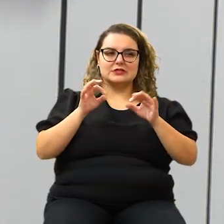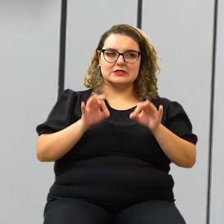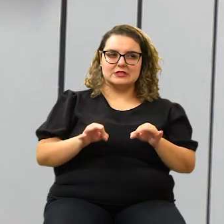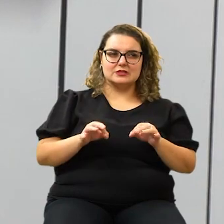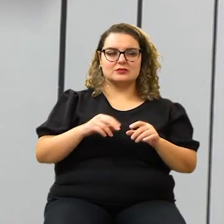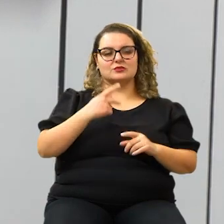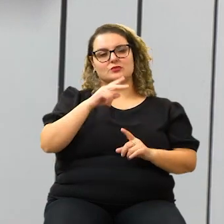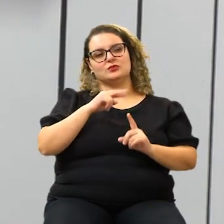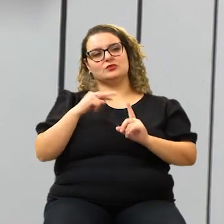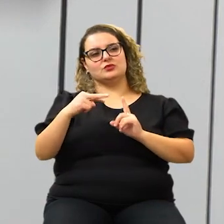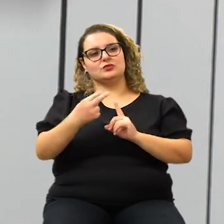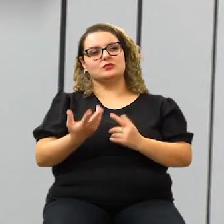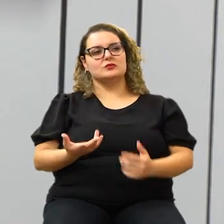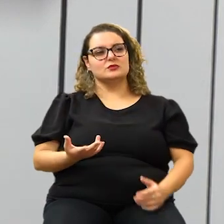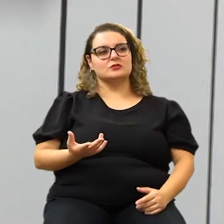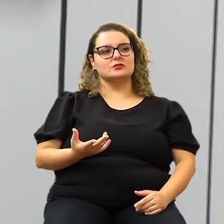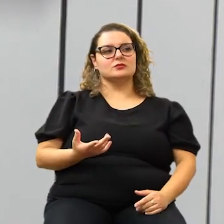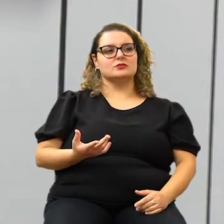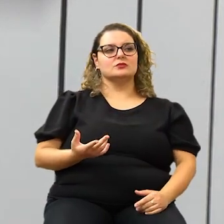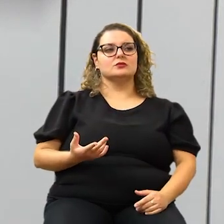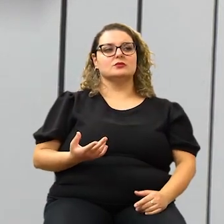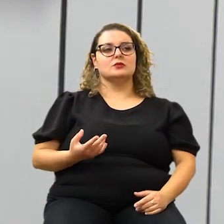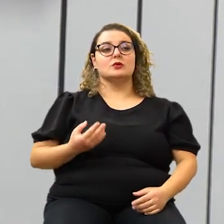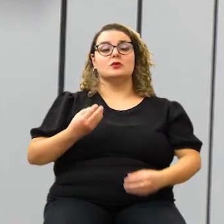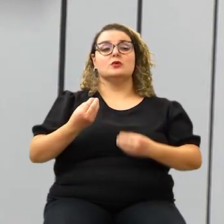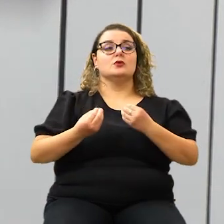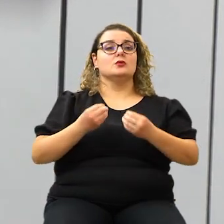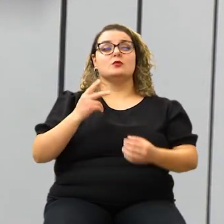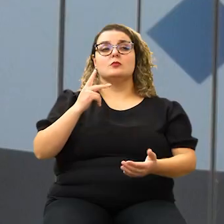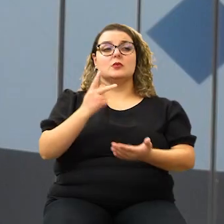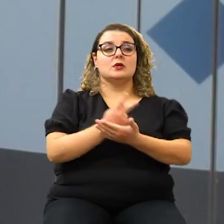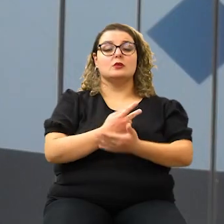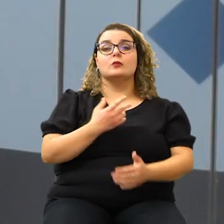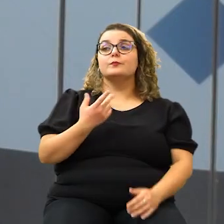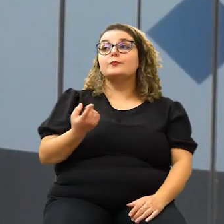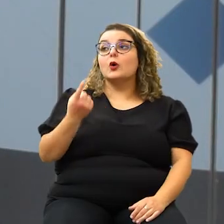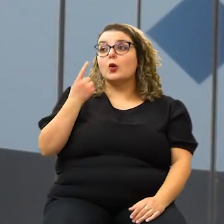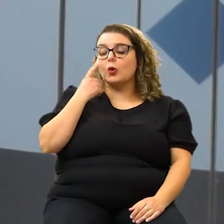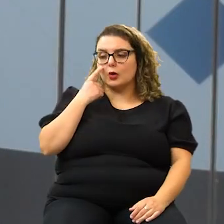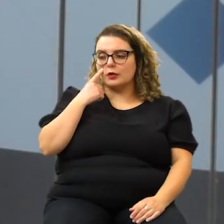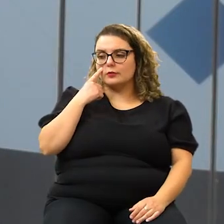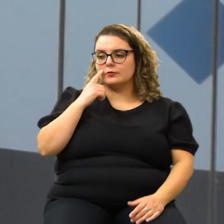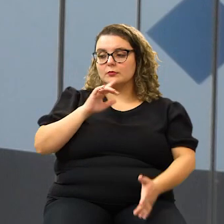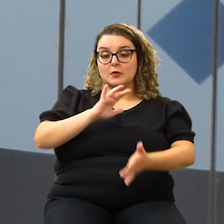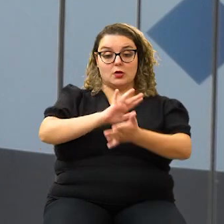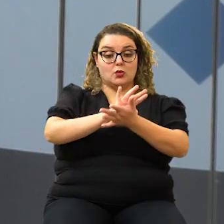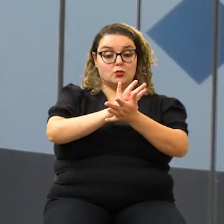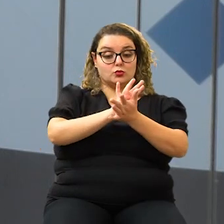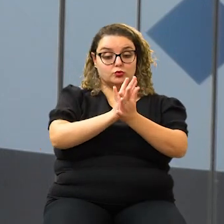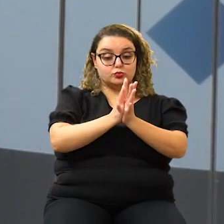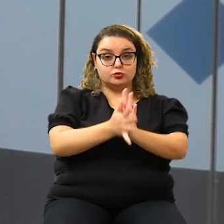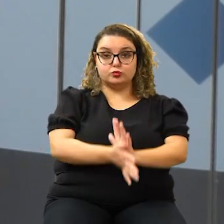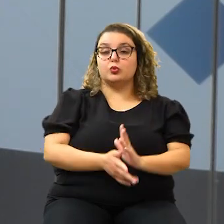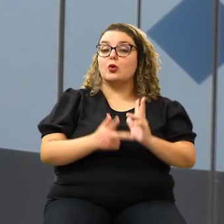ponto de vista, onde houve uma falha ali? Olha, para uma tragédia tão grande,